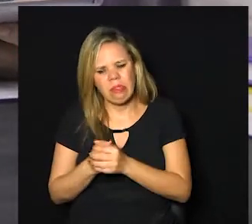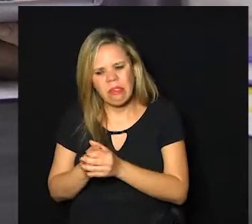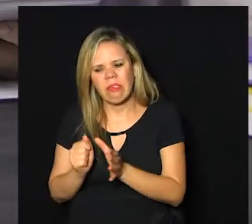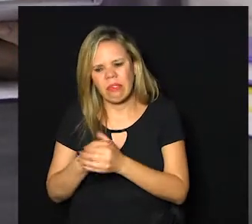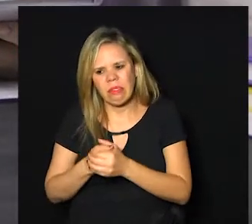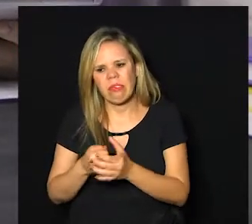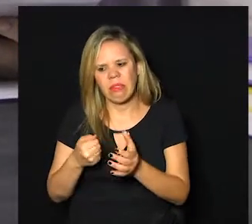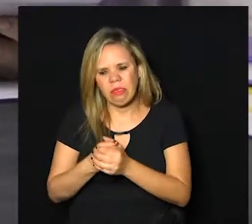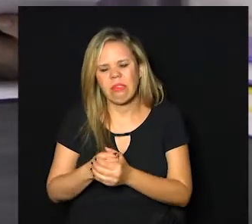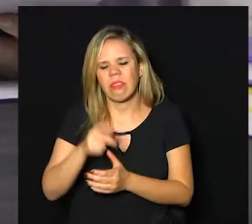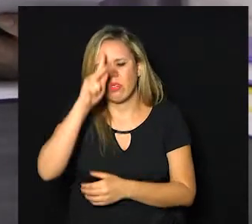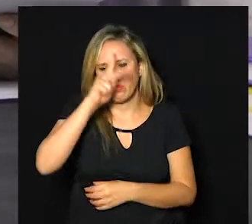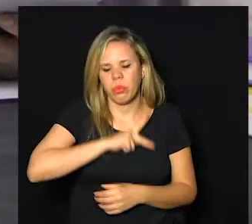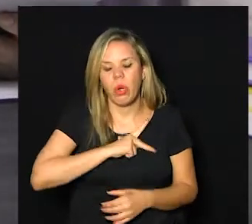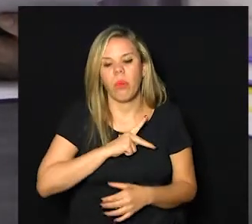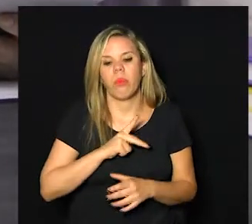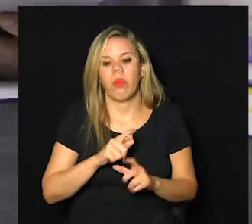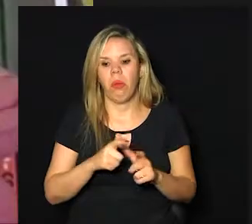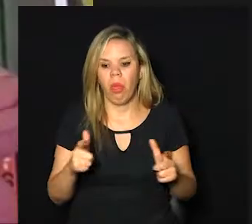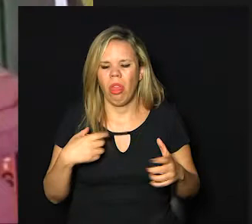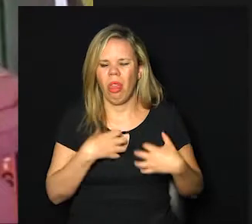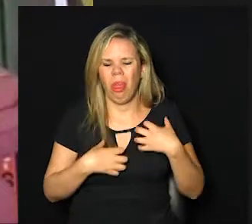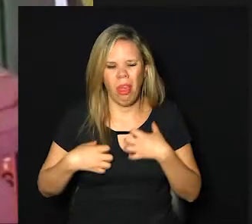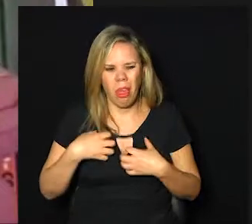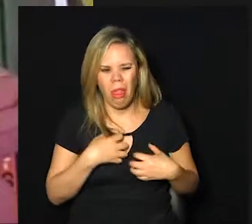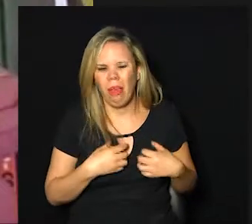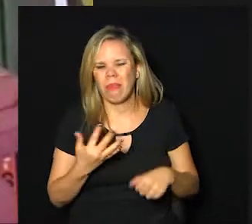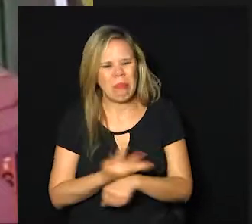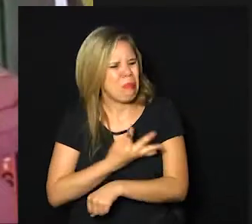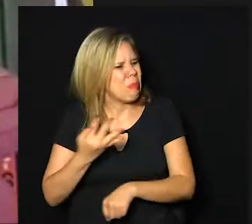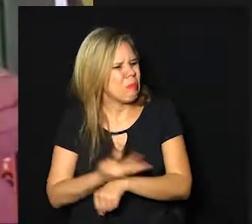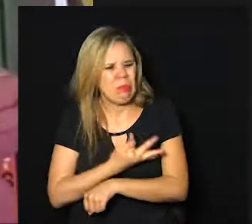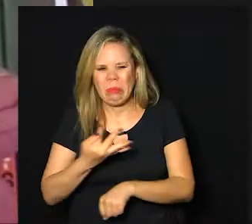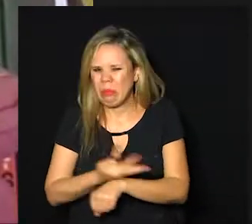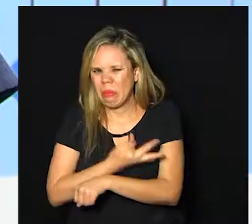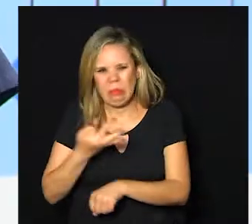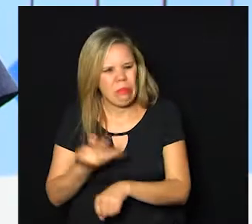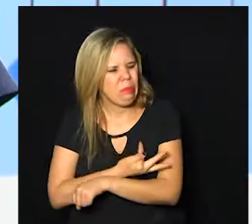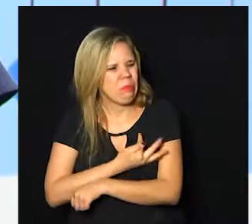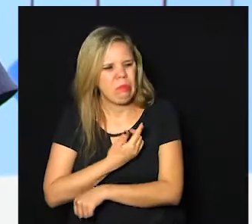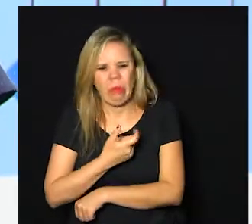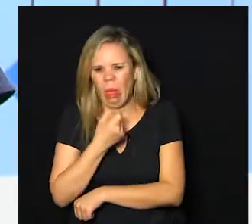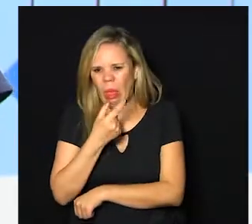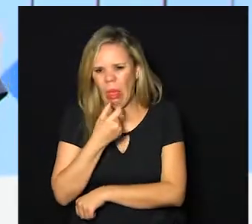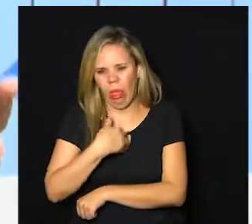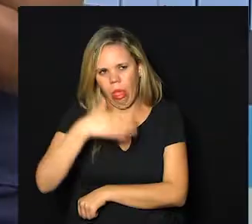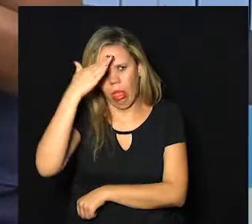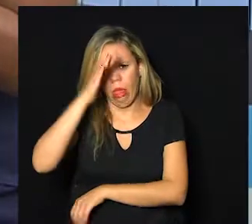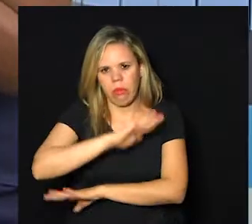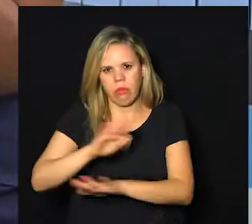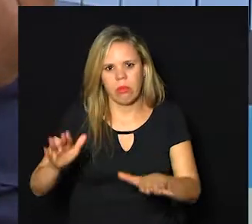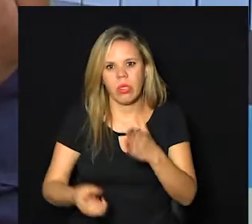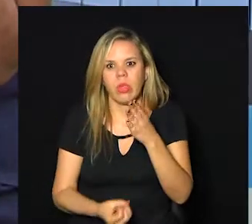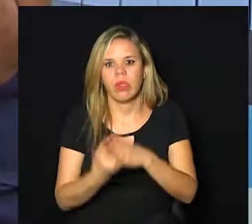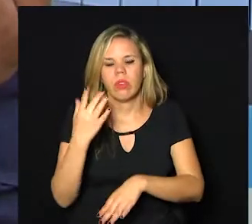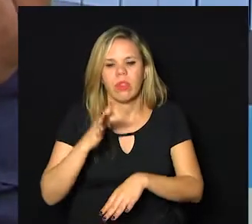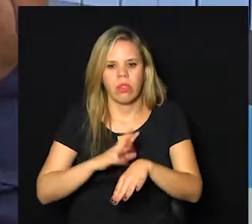ali de mim, maior vai ficando o mal-estar. Chega uma hora que não dá, não tem remédio que dê conta. Pode desencadear então, doenças, né?